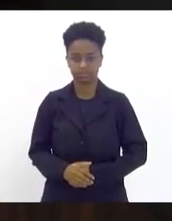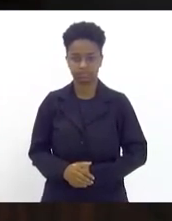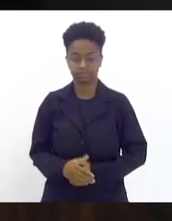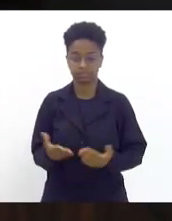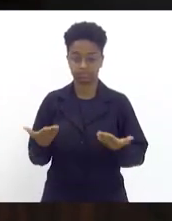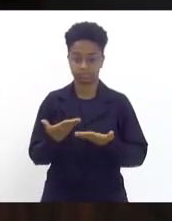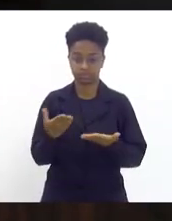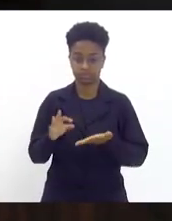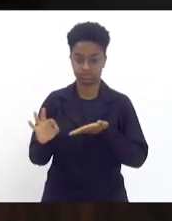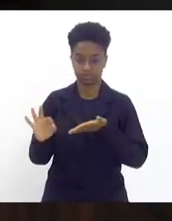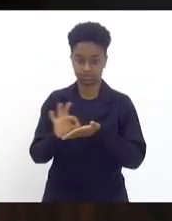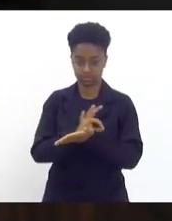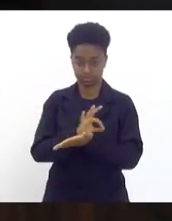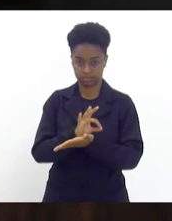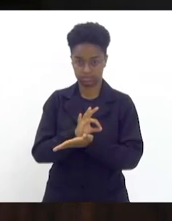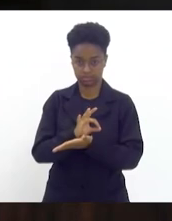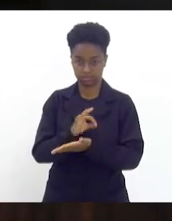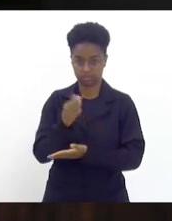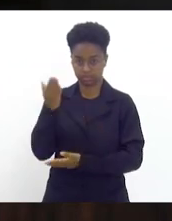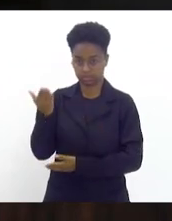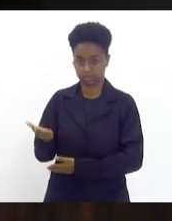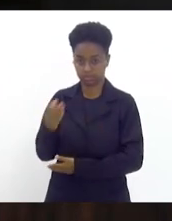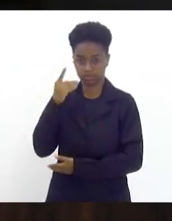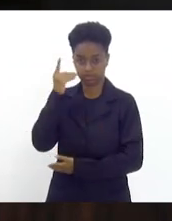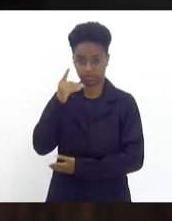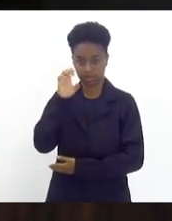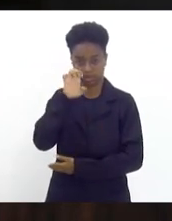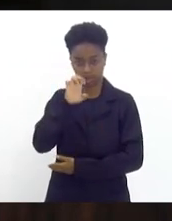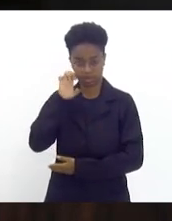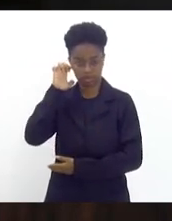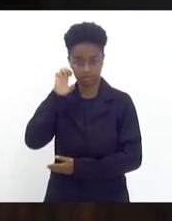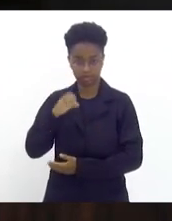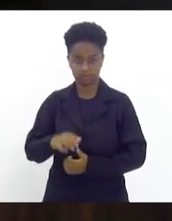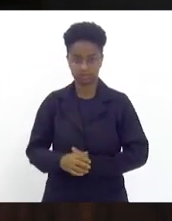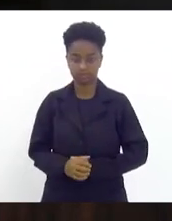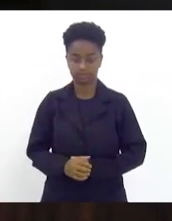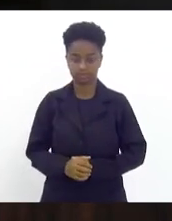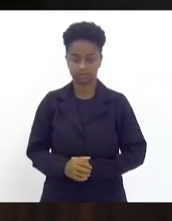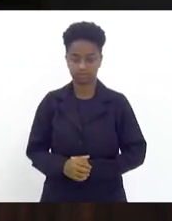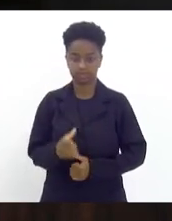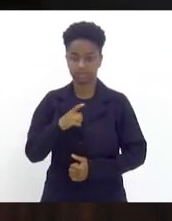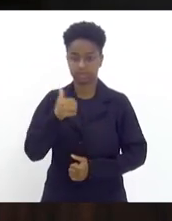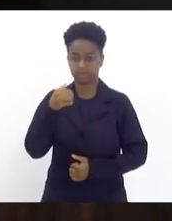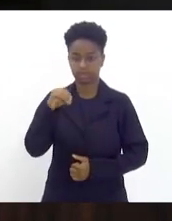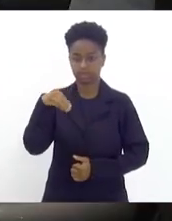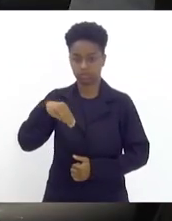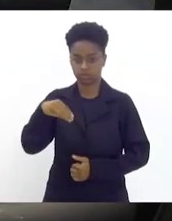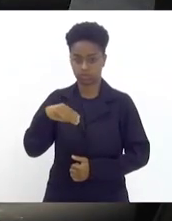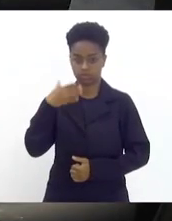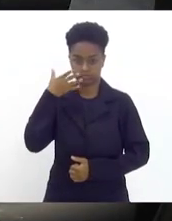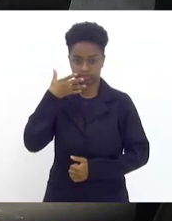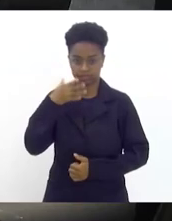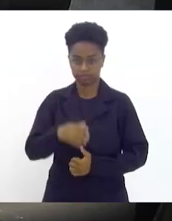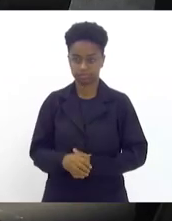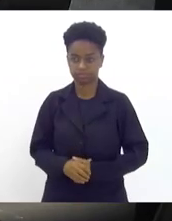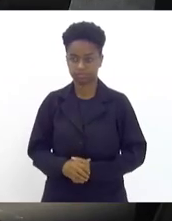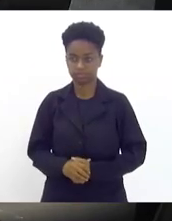próximo a dois escrito é a nobre deputada Érica takemoto que dispõe de 10 minutos